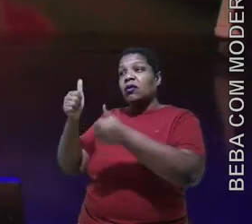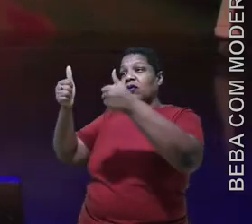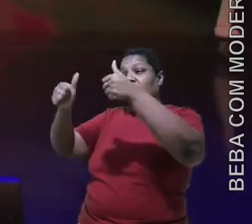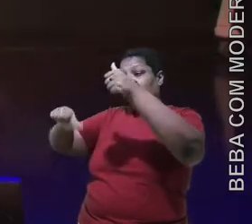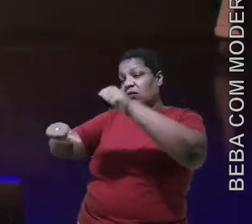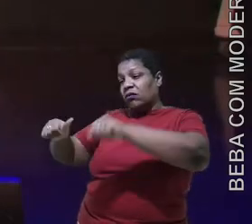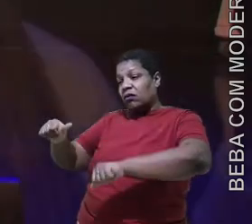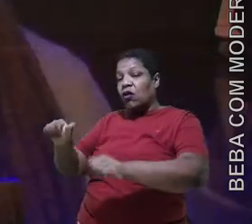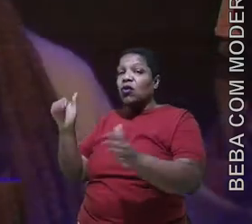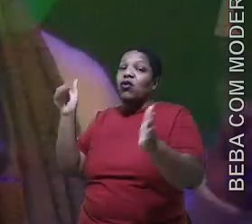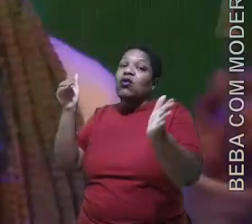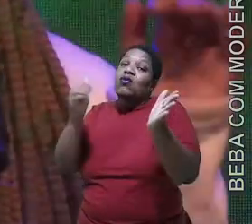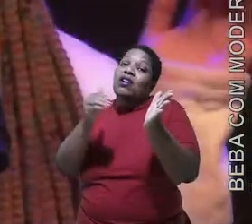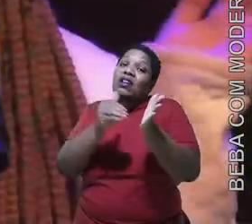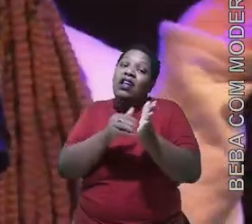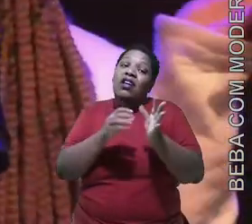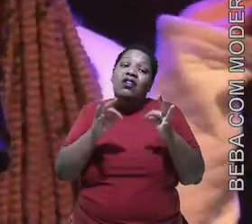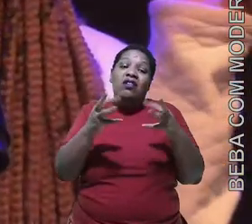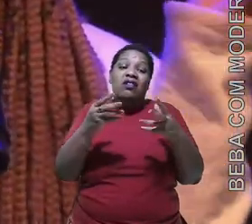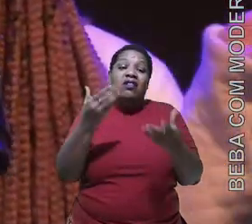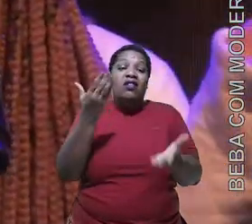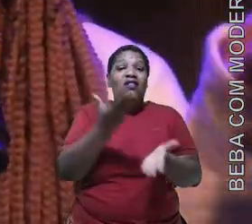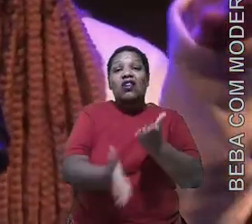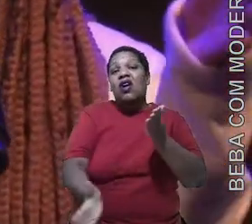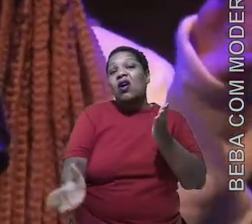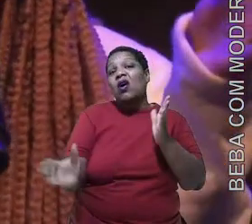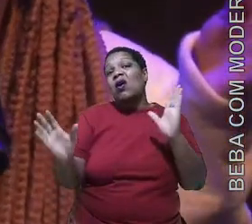profissional de tudo sobra